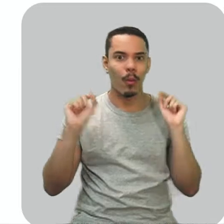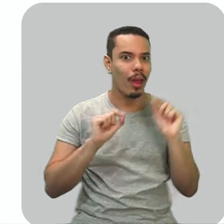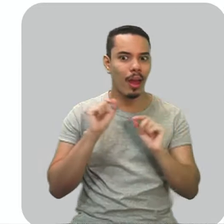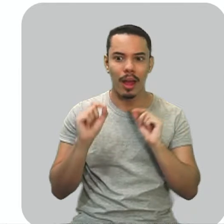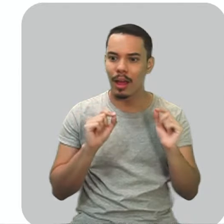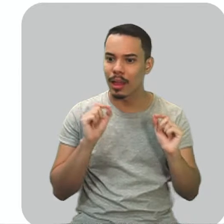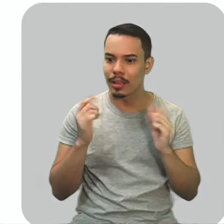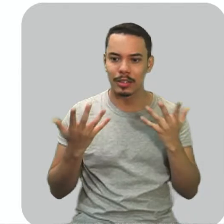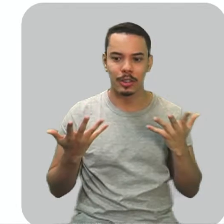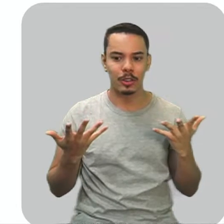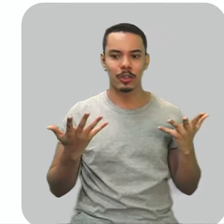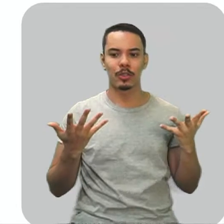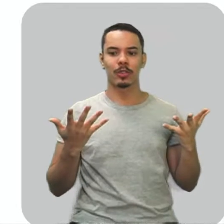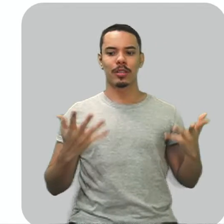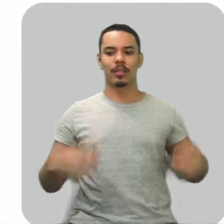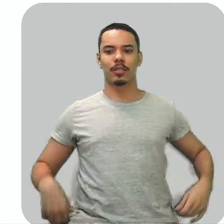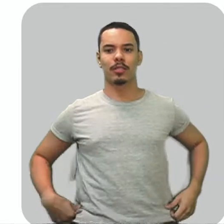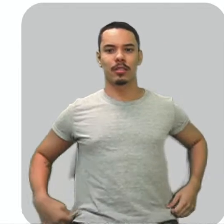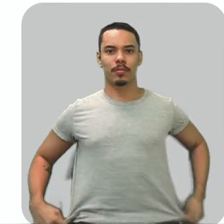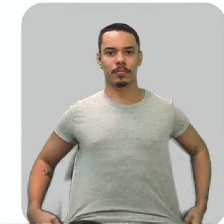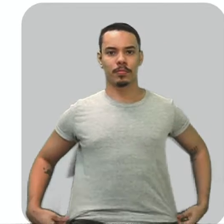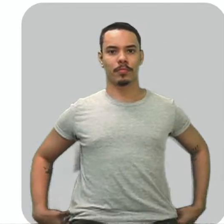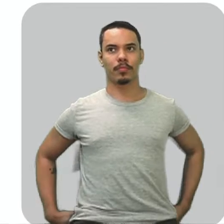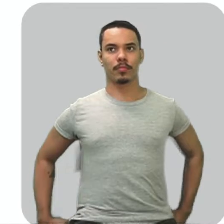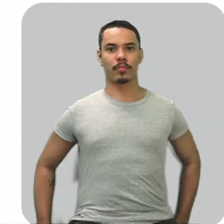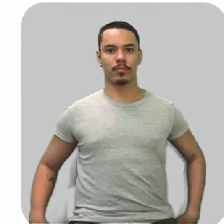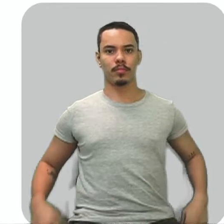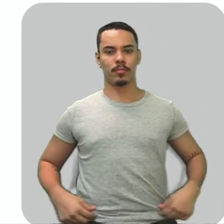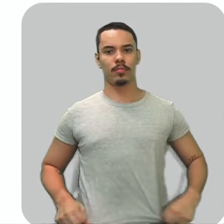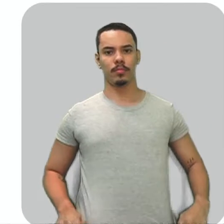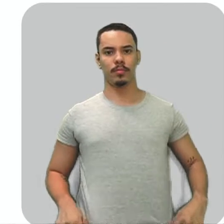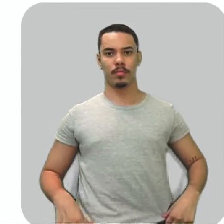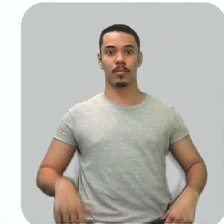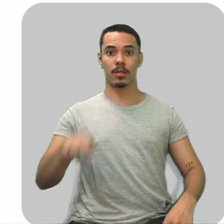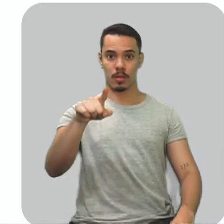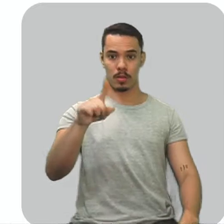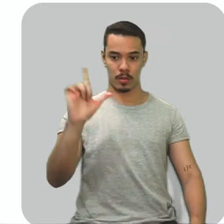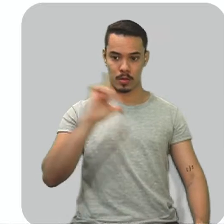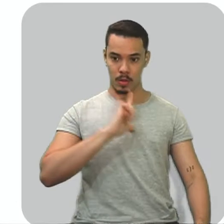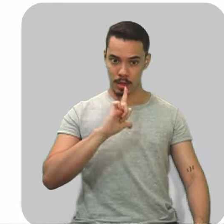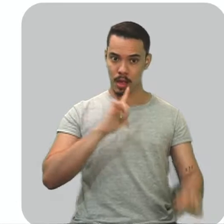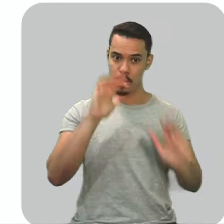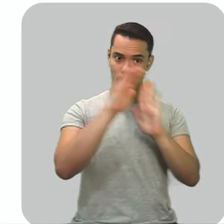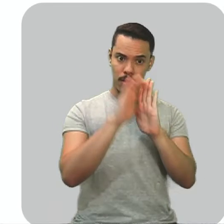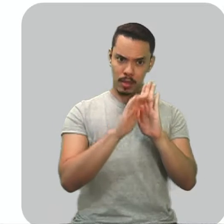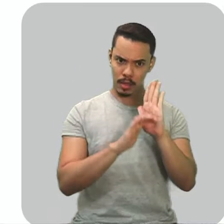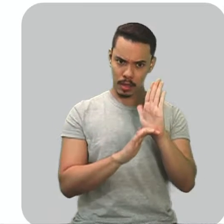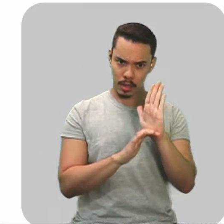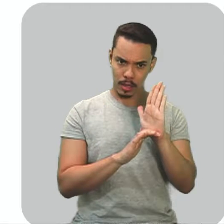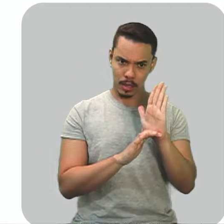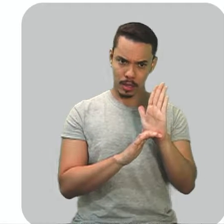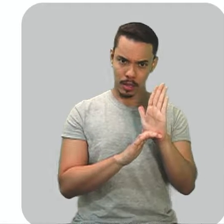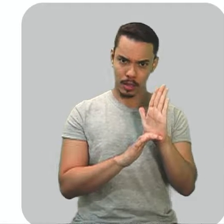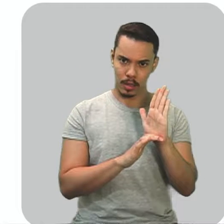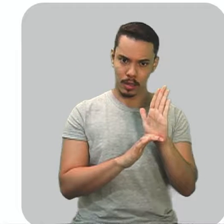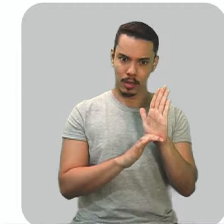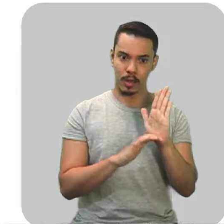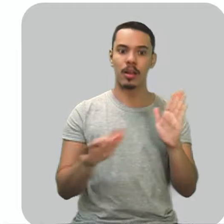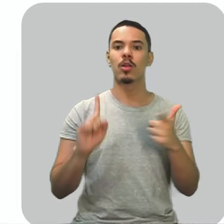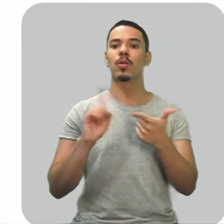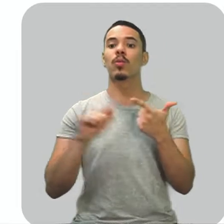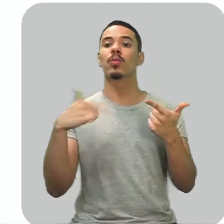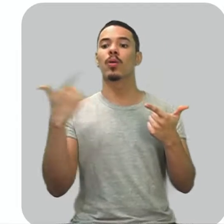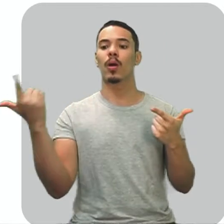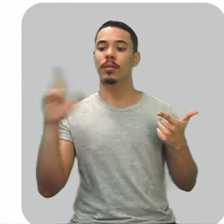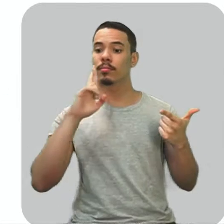isso aí são muitos medicamentos o senhor tem uma receita E aí